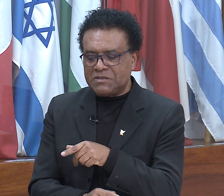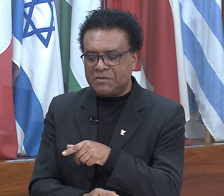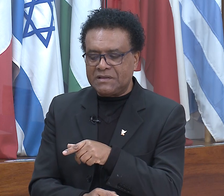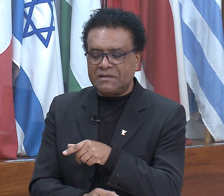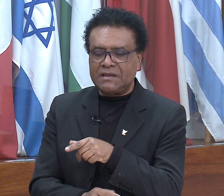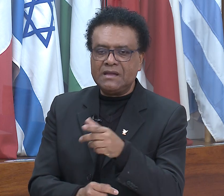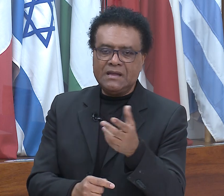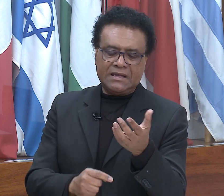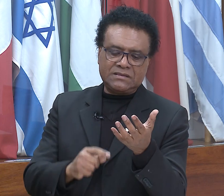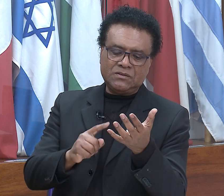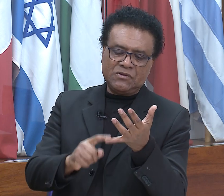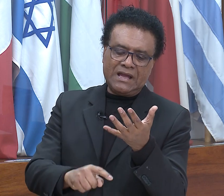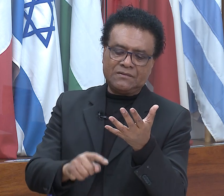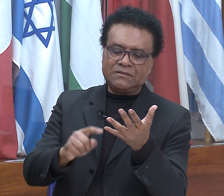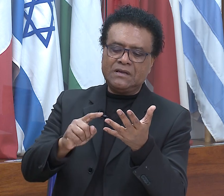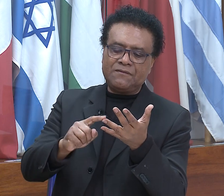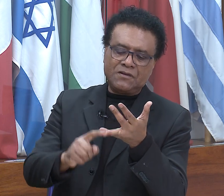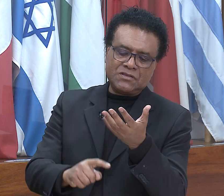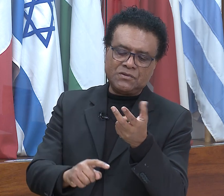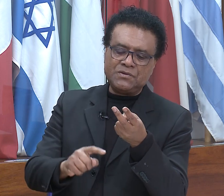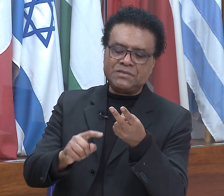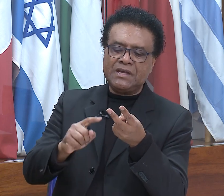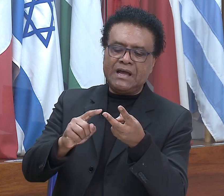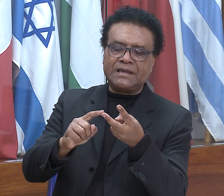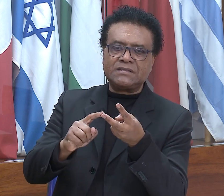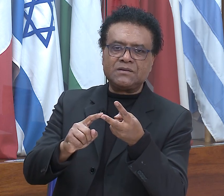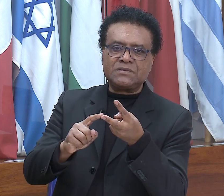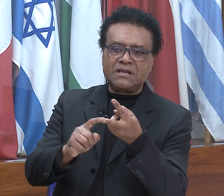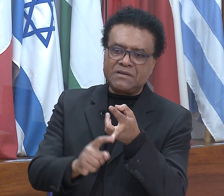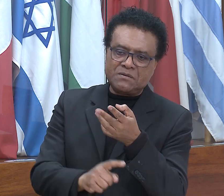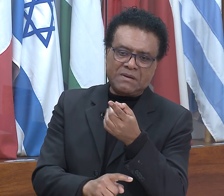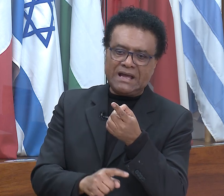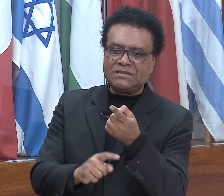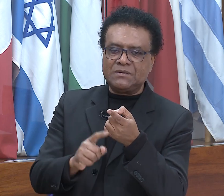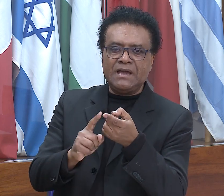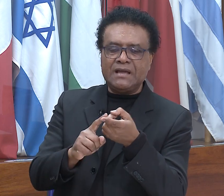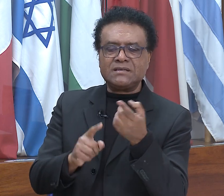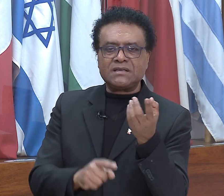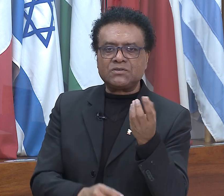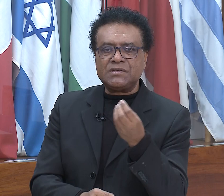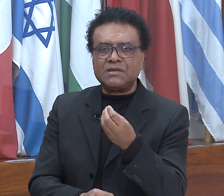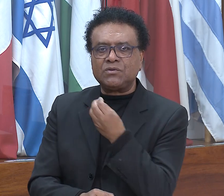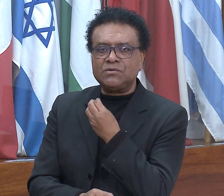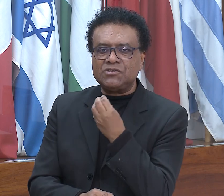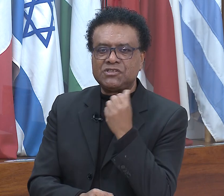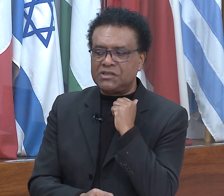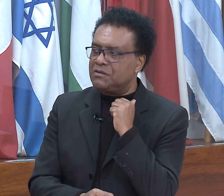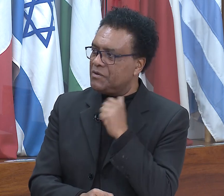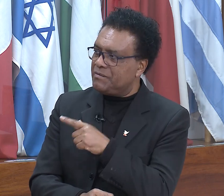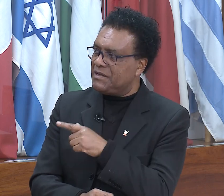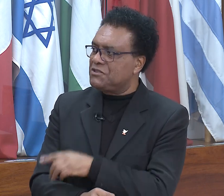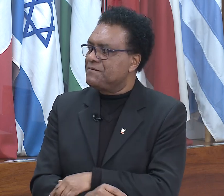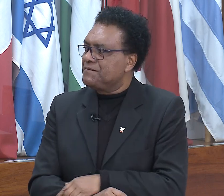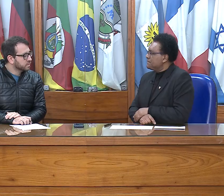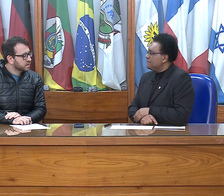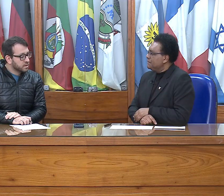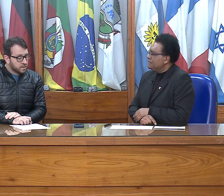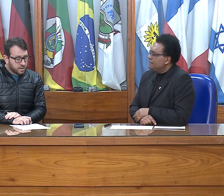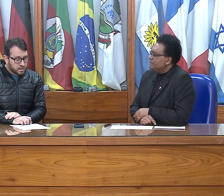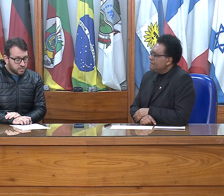poder entender questão do buraco a falta de luz a questão do saneamento básico essas questões e todo dia chega no meu